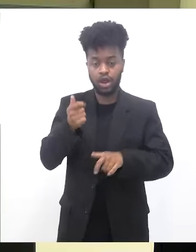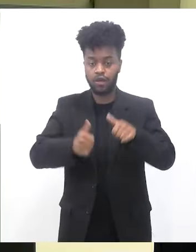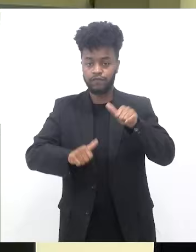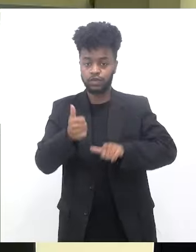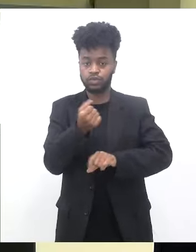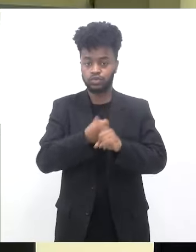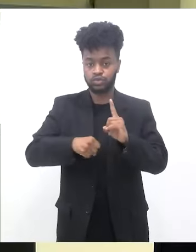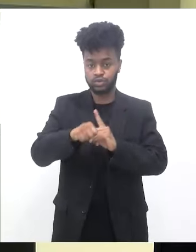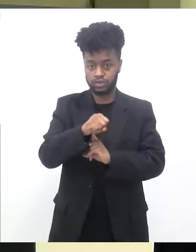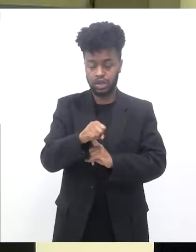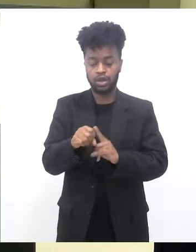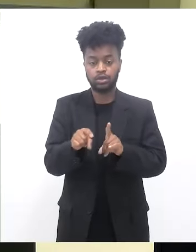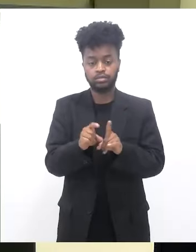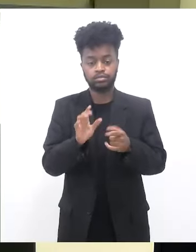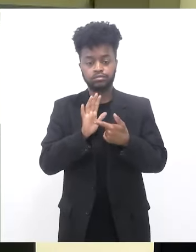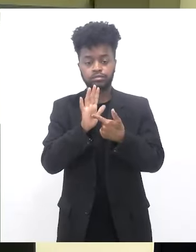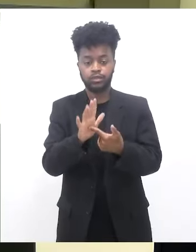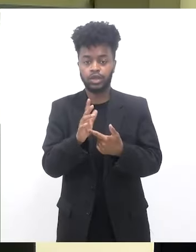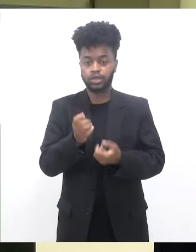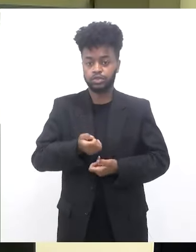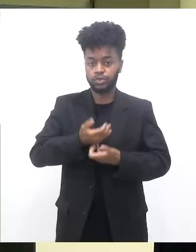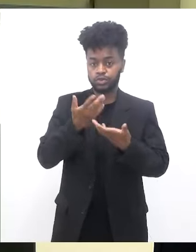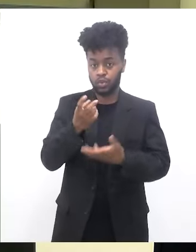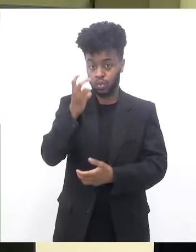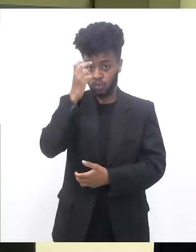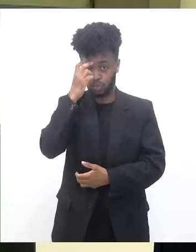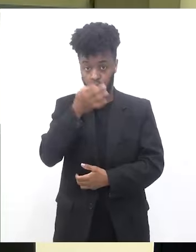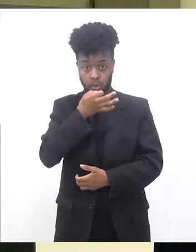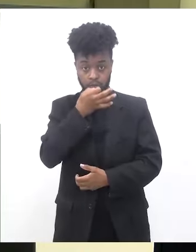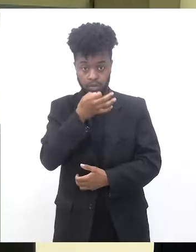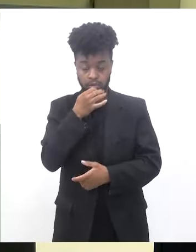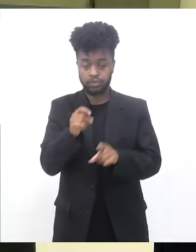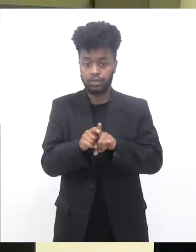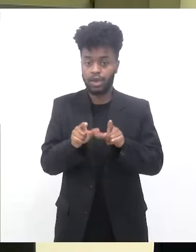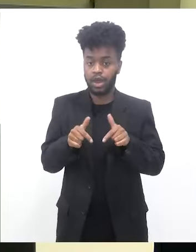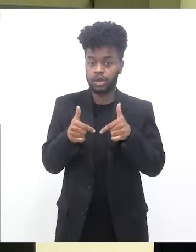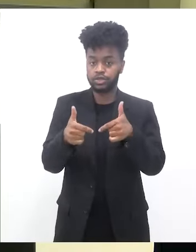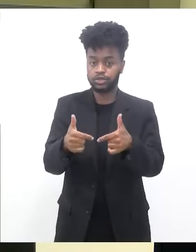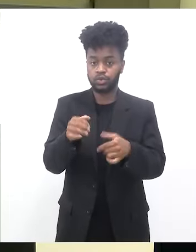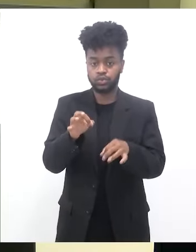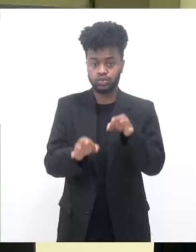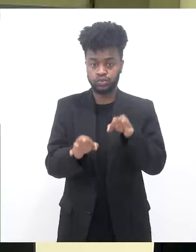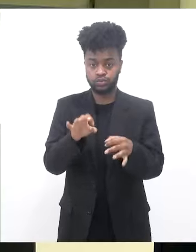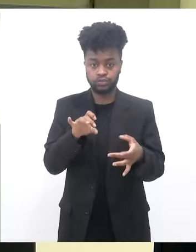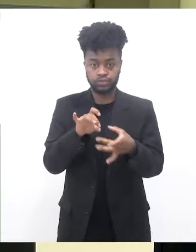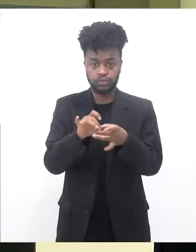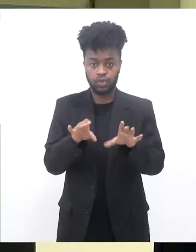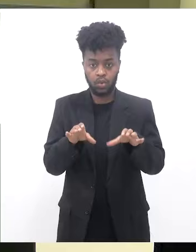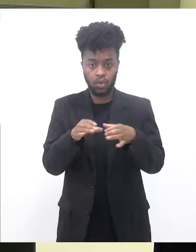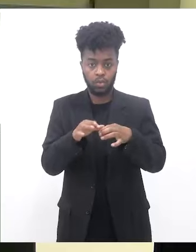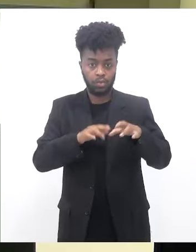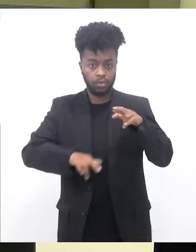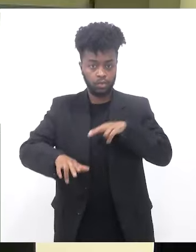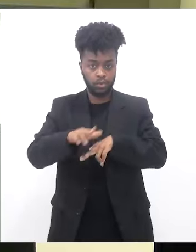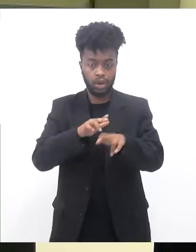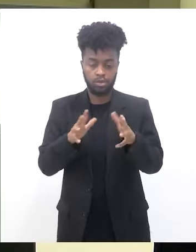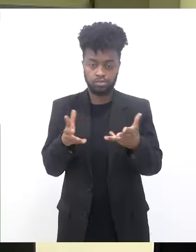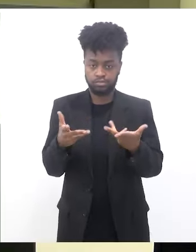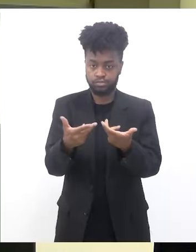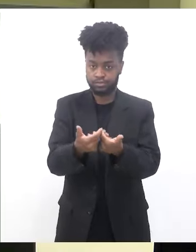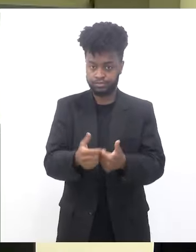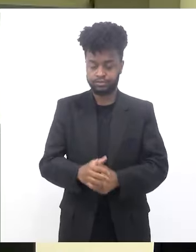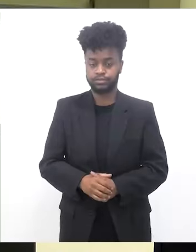social, reunindo expressão, cultura, opinião e atuação jurídica em uma mesa plural e